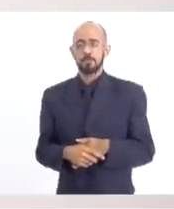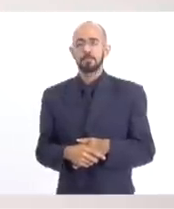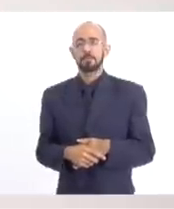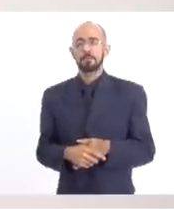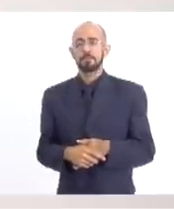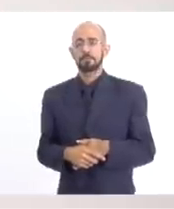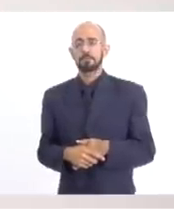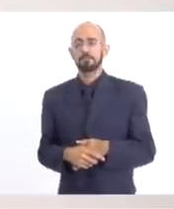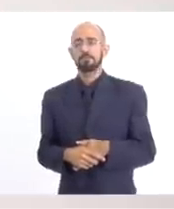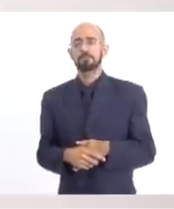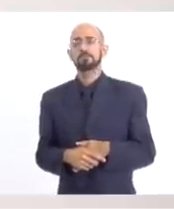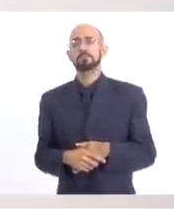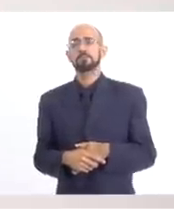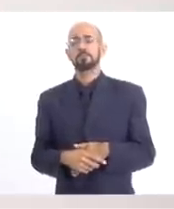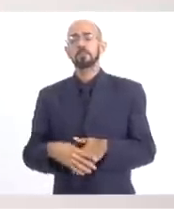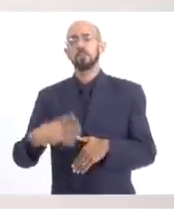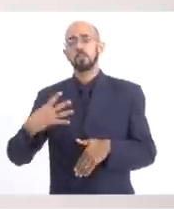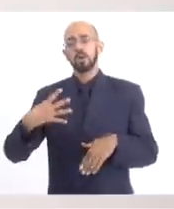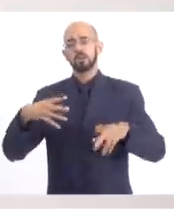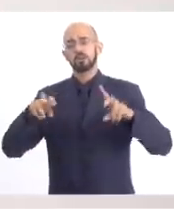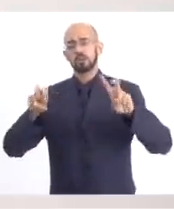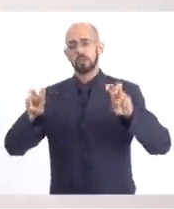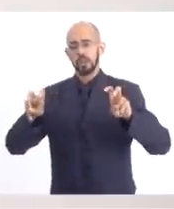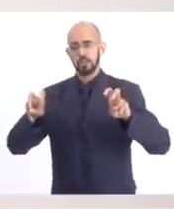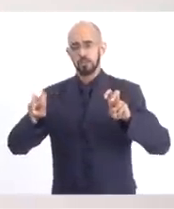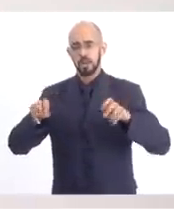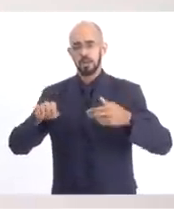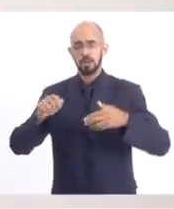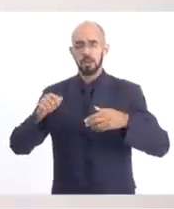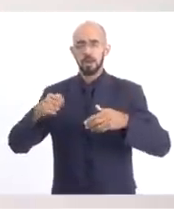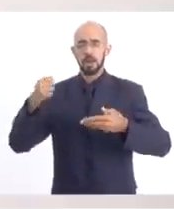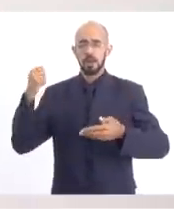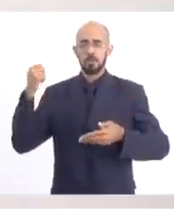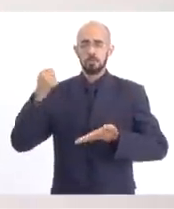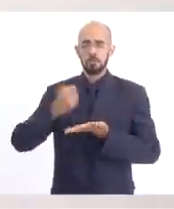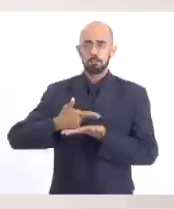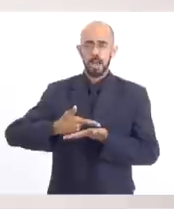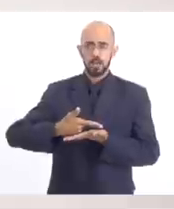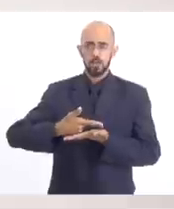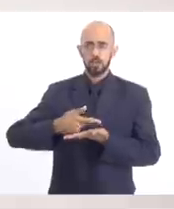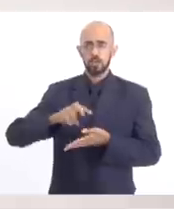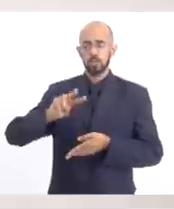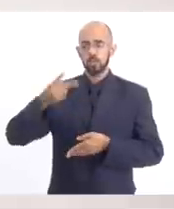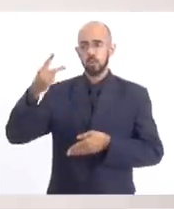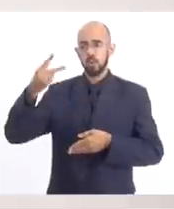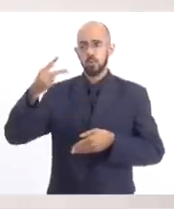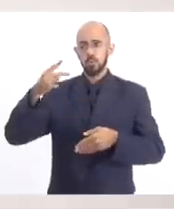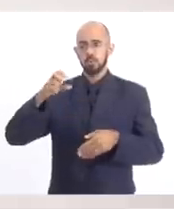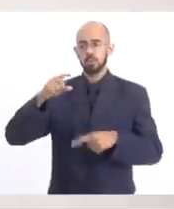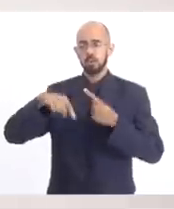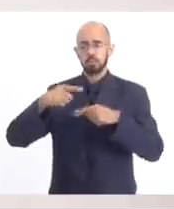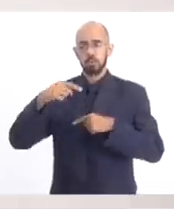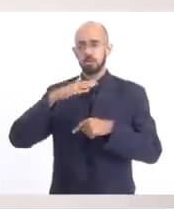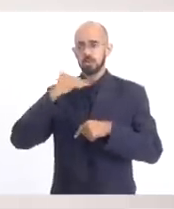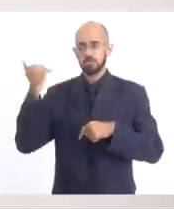acolhidas. Quarto tema, pensão paga em dobro no caso de promoção pós-mortem. Foi